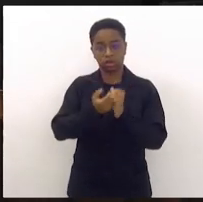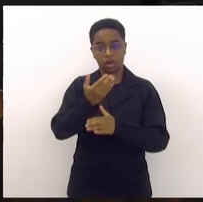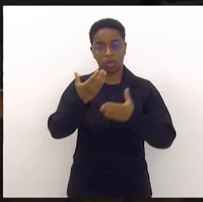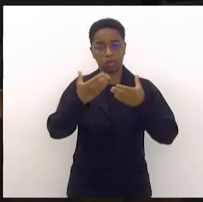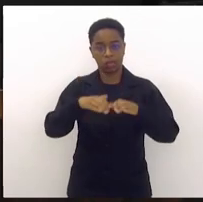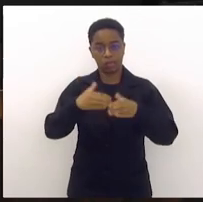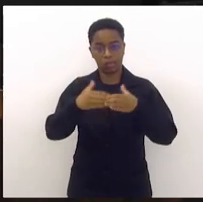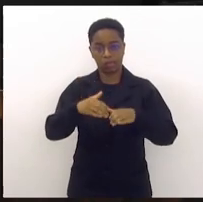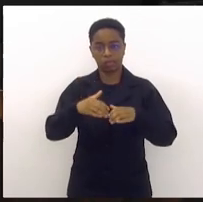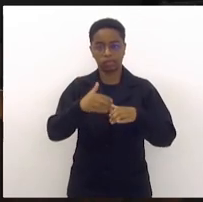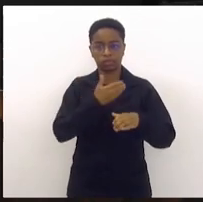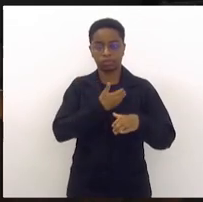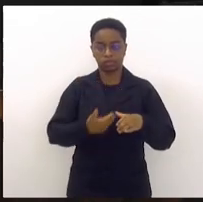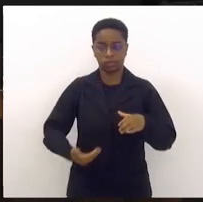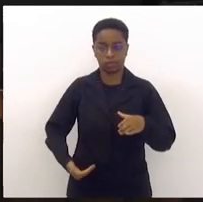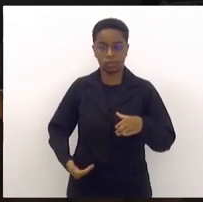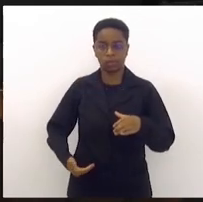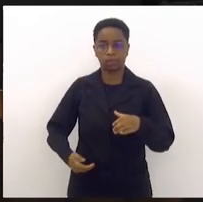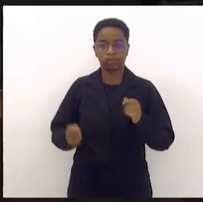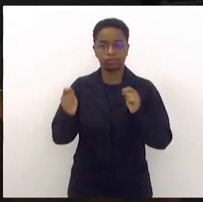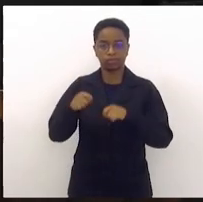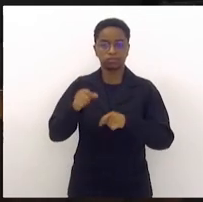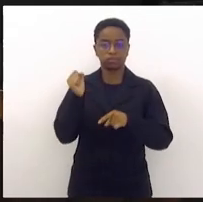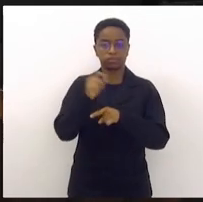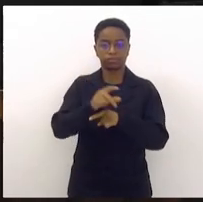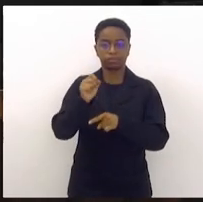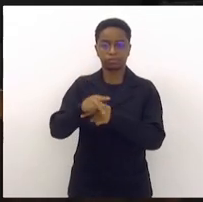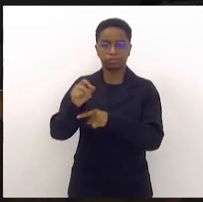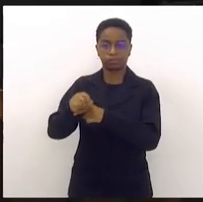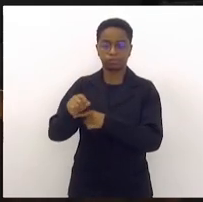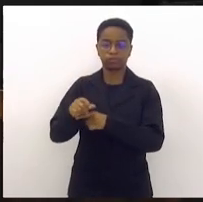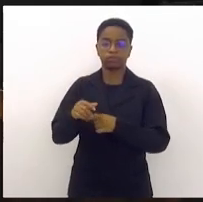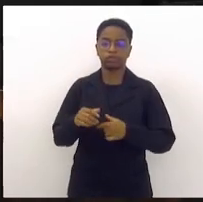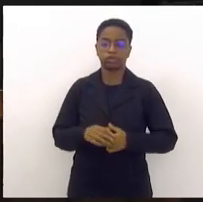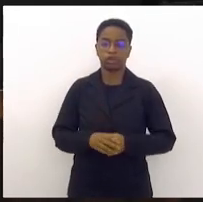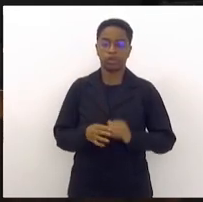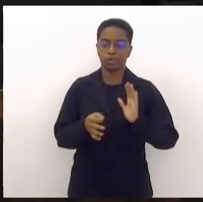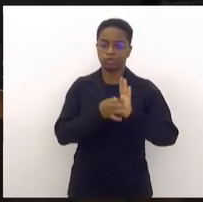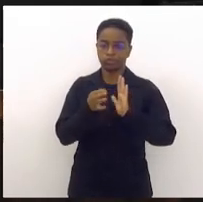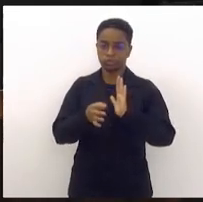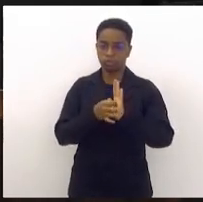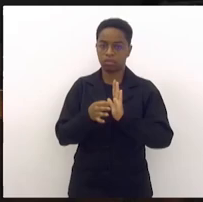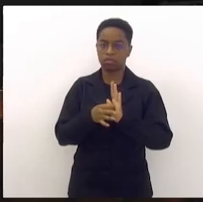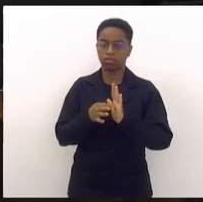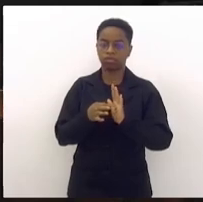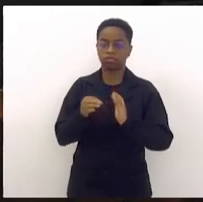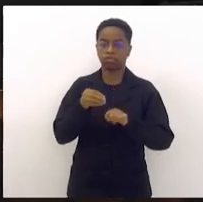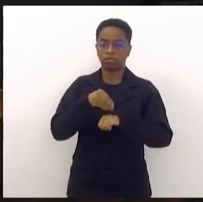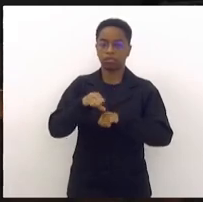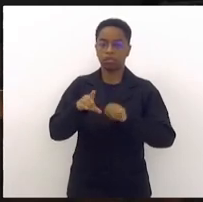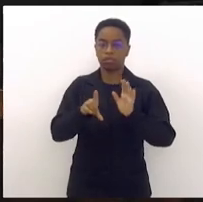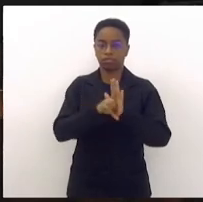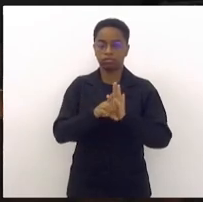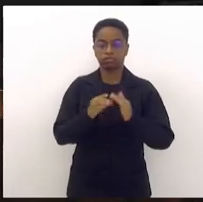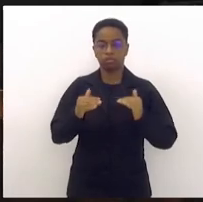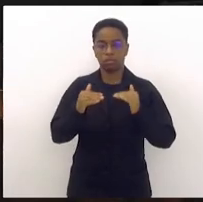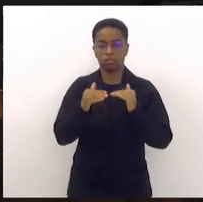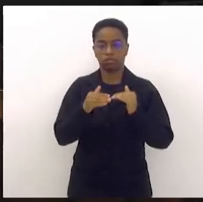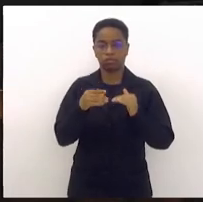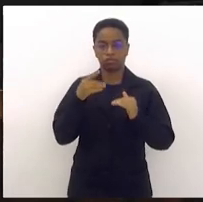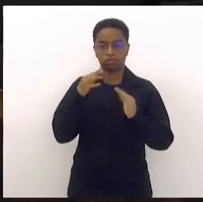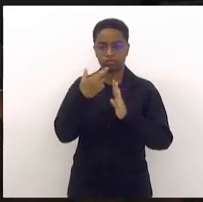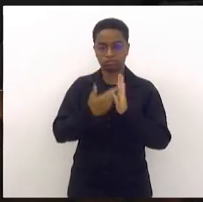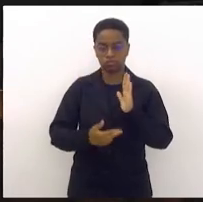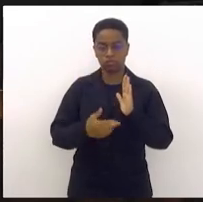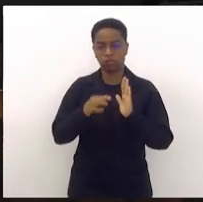concurso público para preenchimento dos cargos vagos. Pareceres da comissão de indicação legislativa favorável. Relator, deputado Felipe